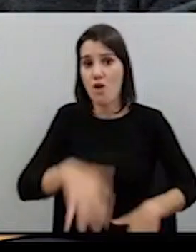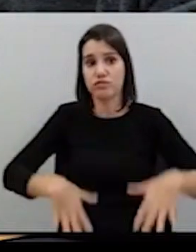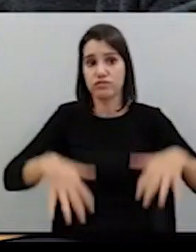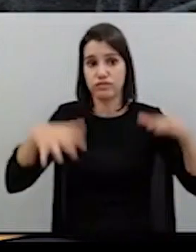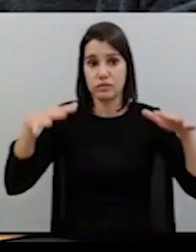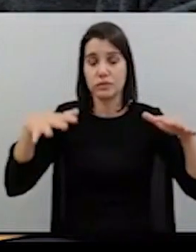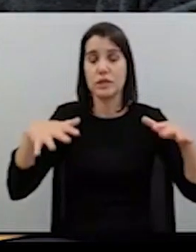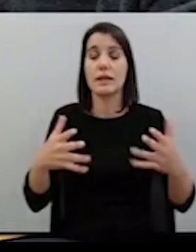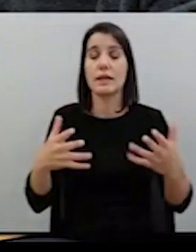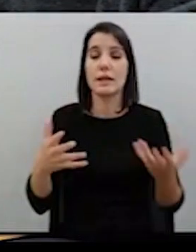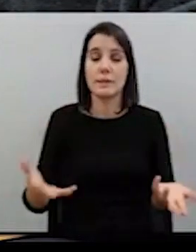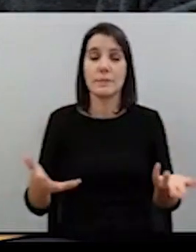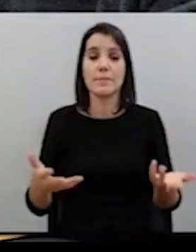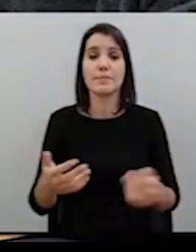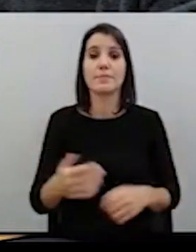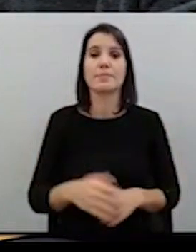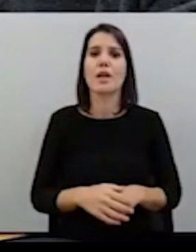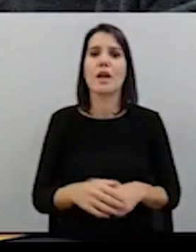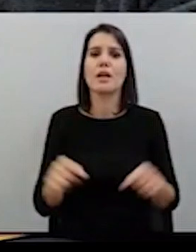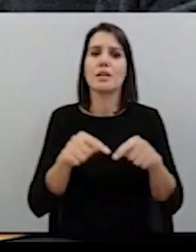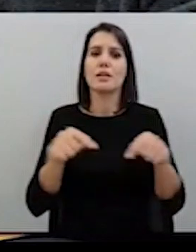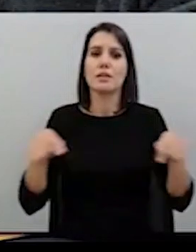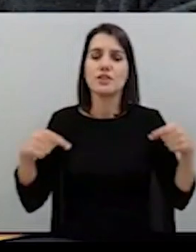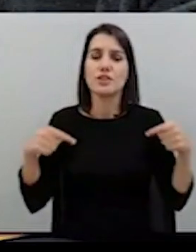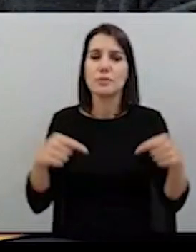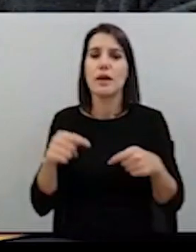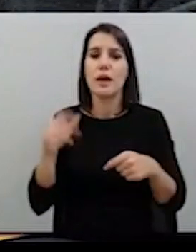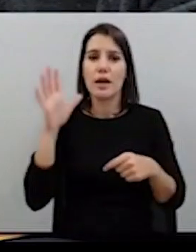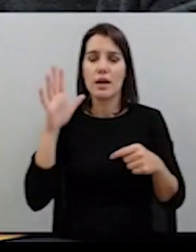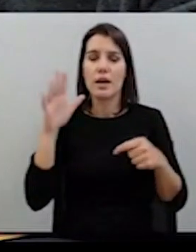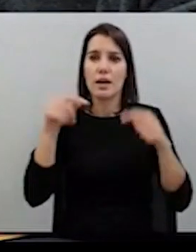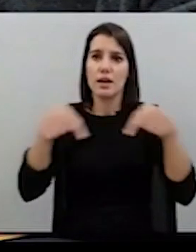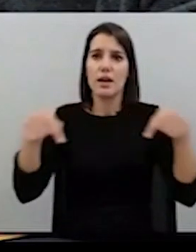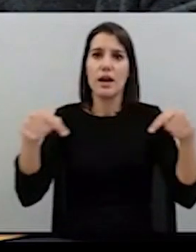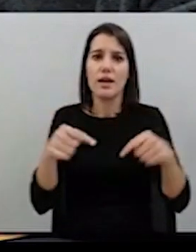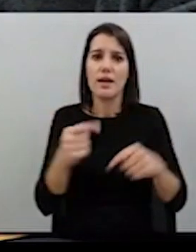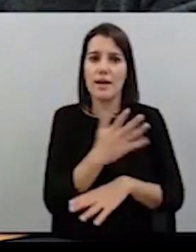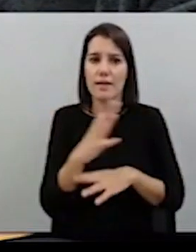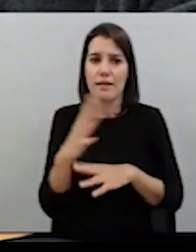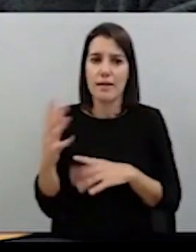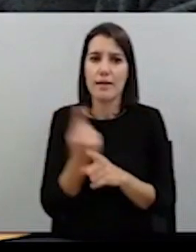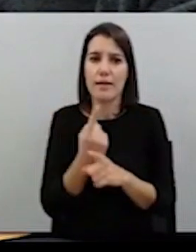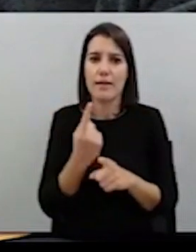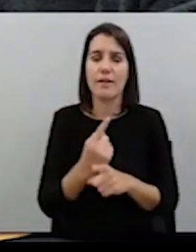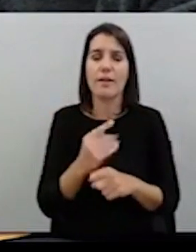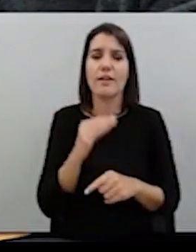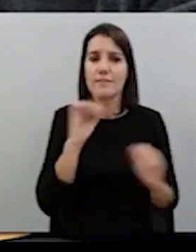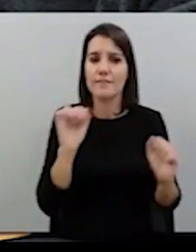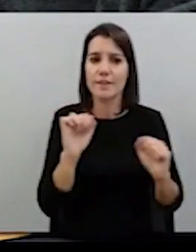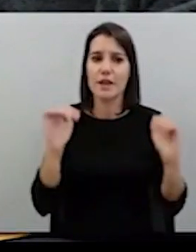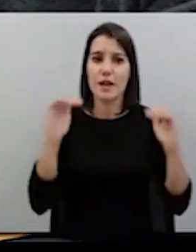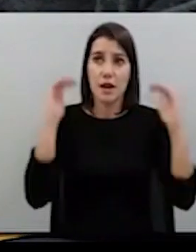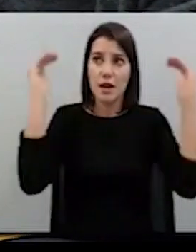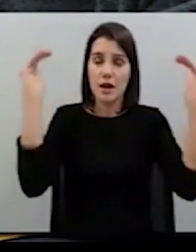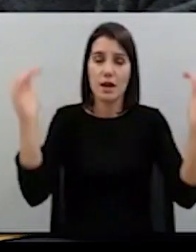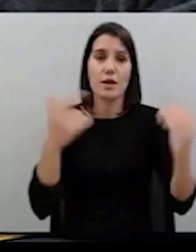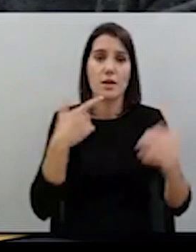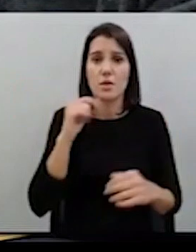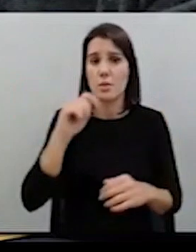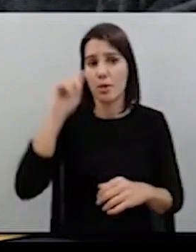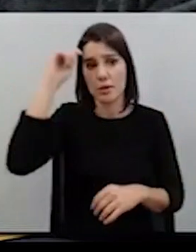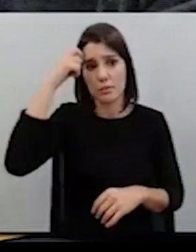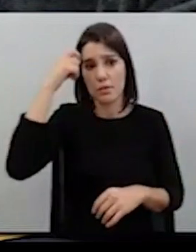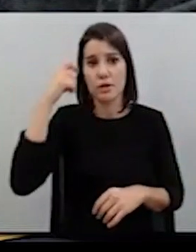nova estufa fria que a Câmara também prevê requalificar não deve comprometer essa capacidade e função de